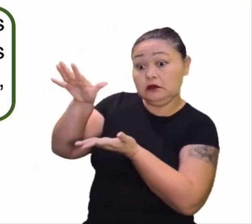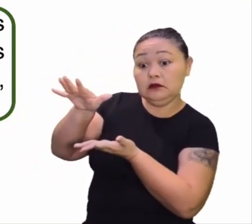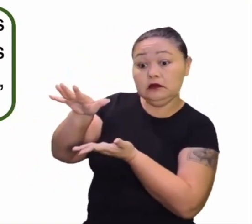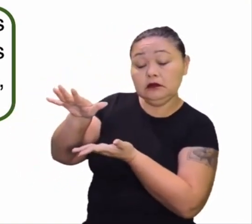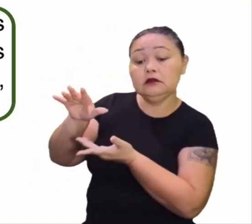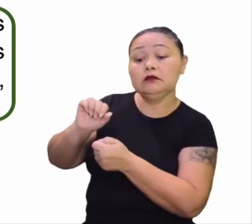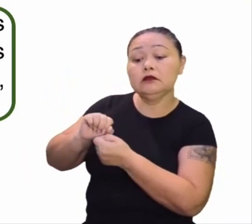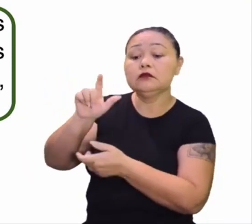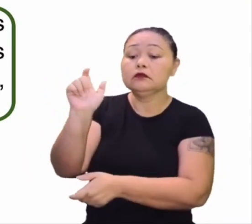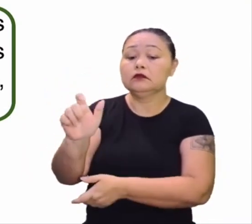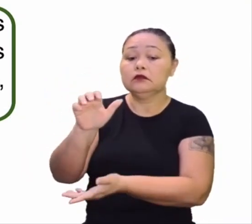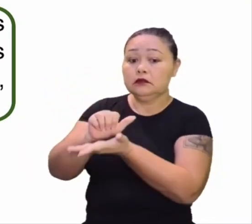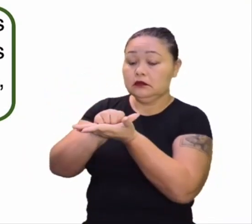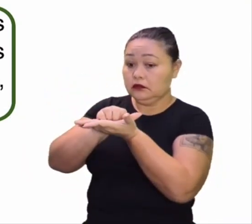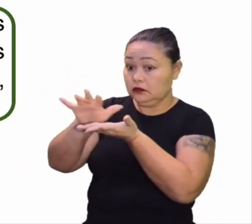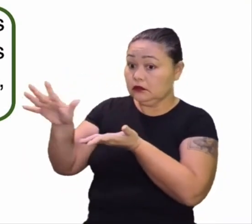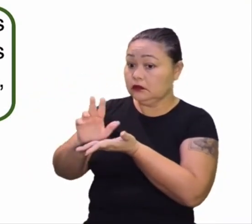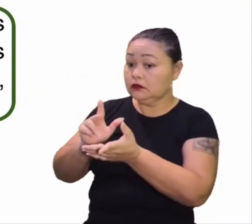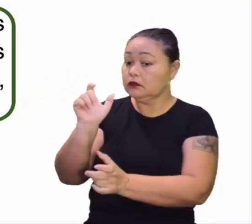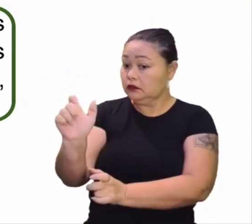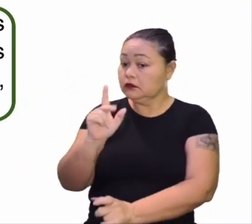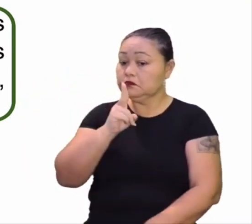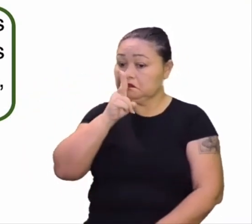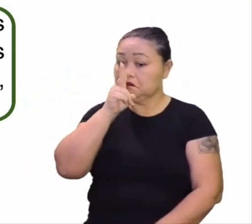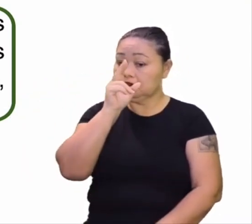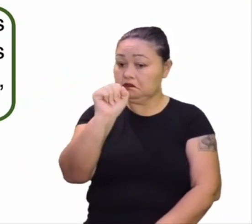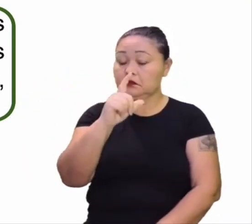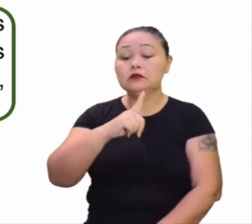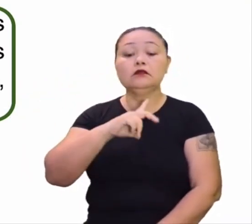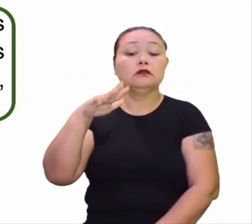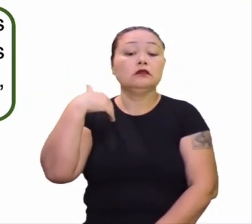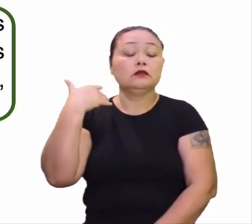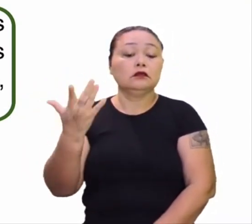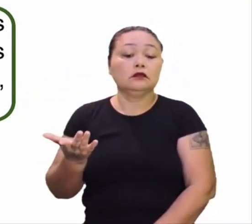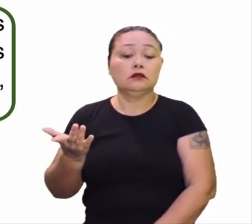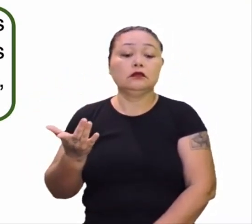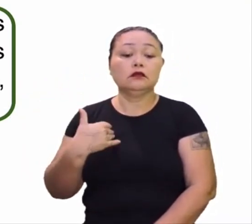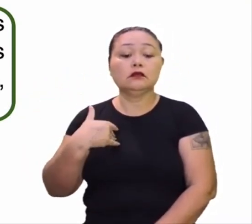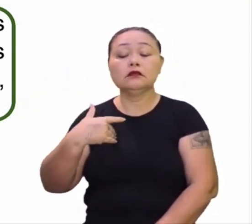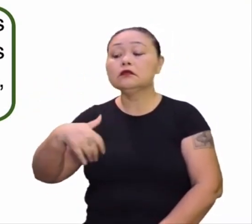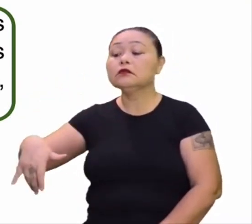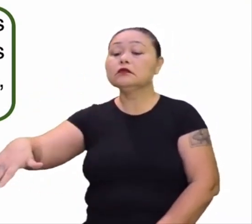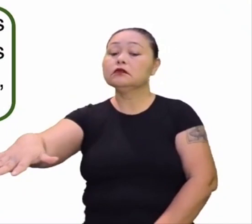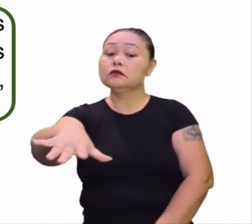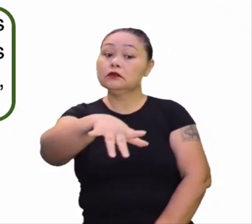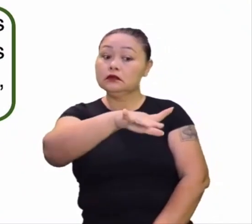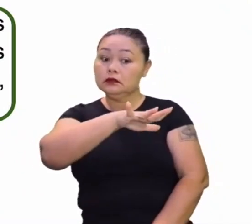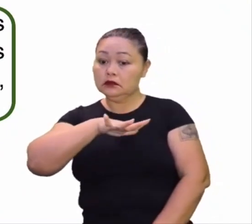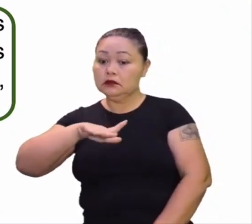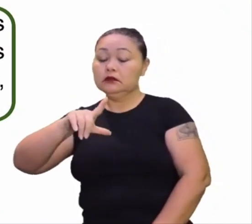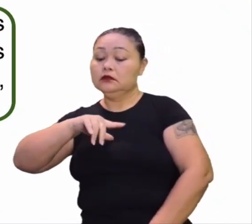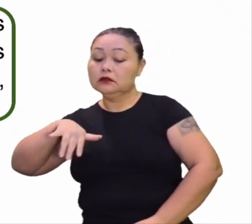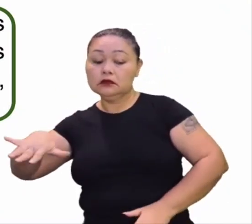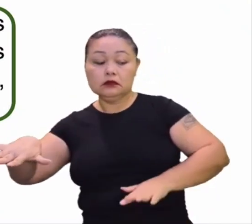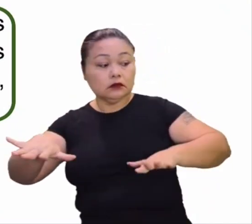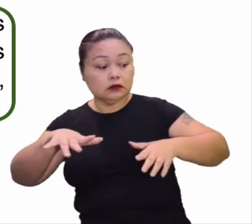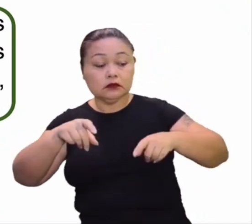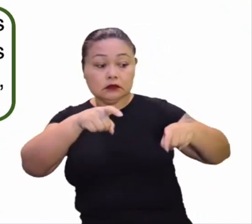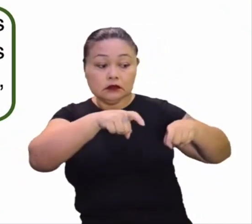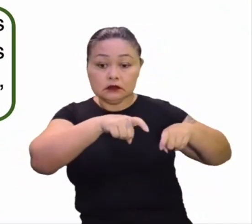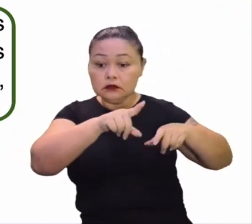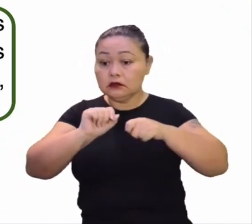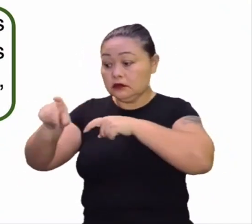poxa, a palavra expulsão é uma palavra forte. E então, realmente, cria zonas de tensão nas áreas